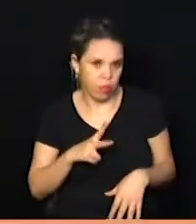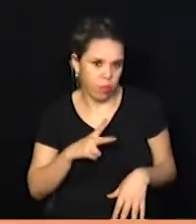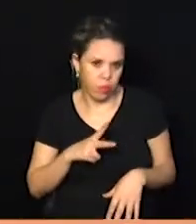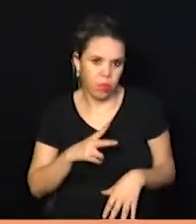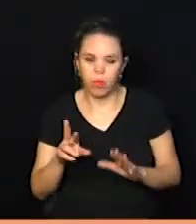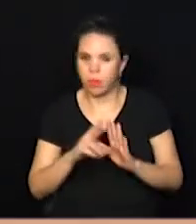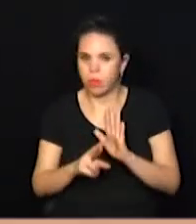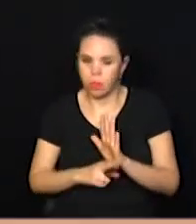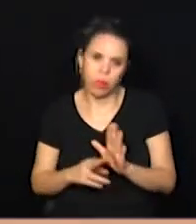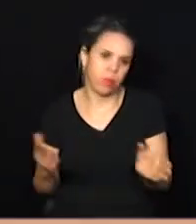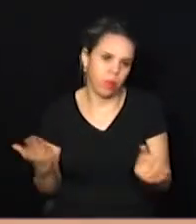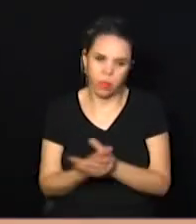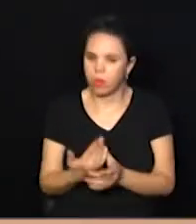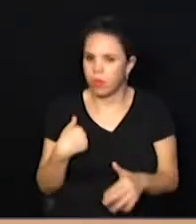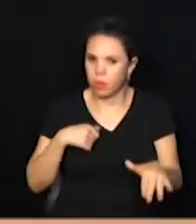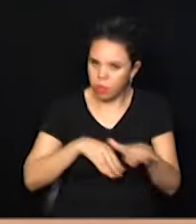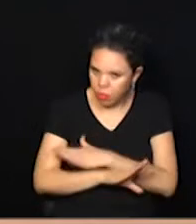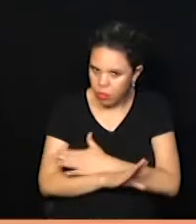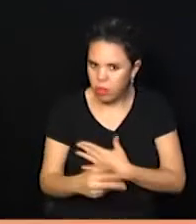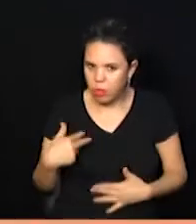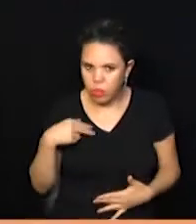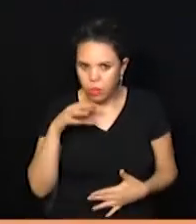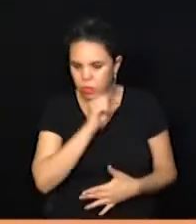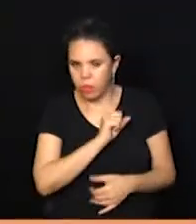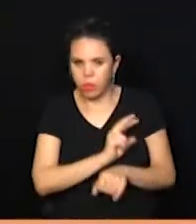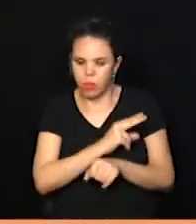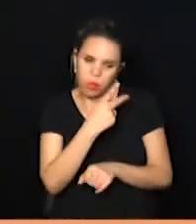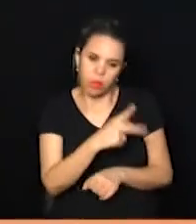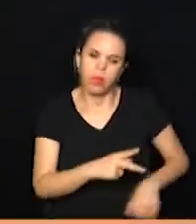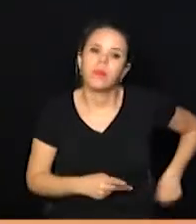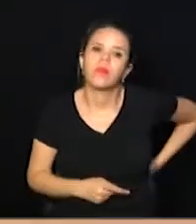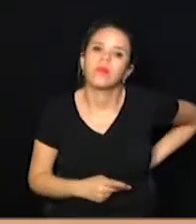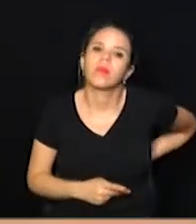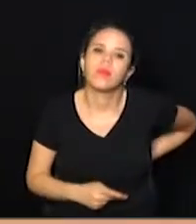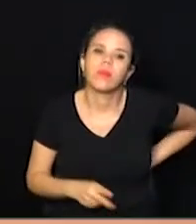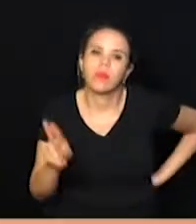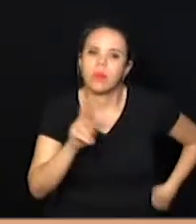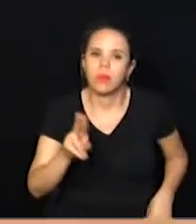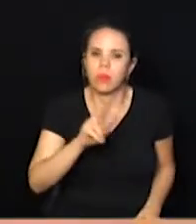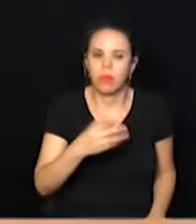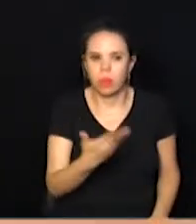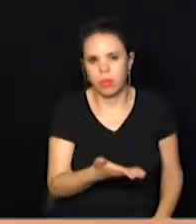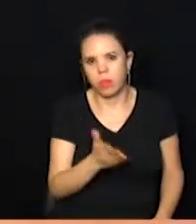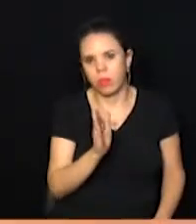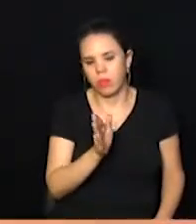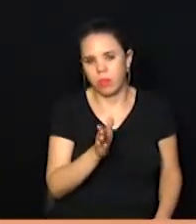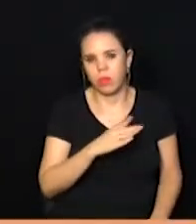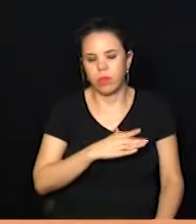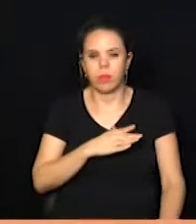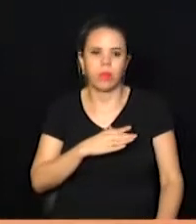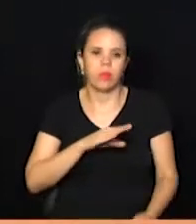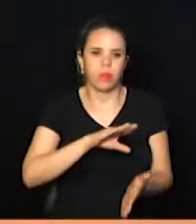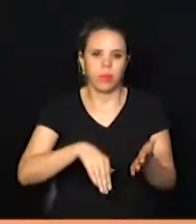regras processuais deveria ser imediatamente preservado, foi utilizado. Quer dizer, já